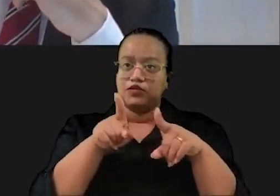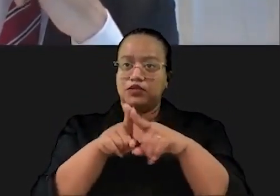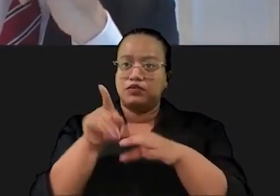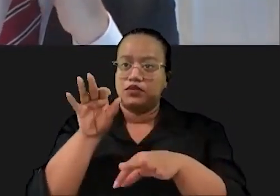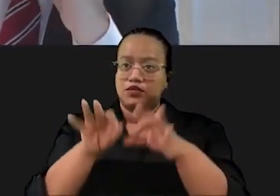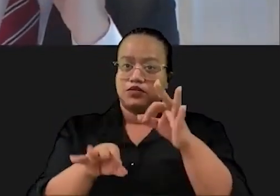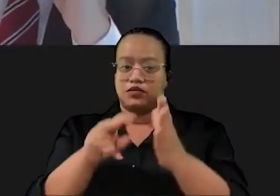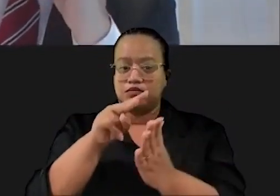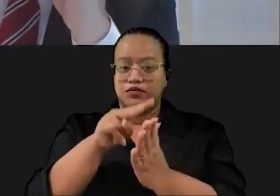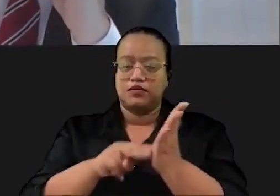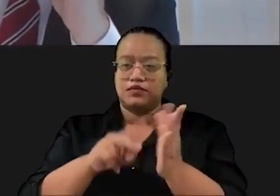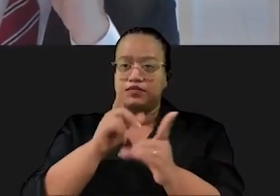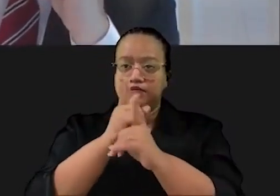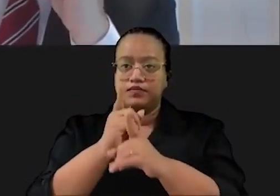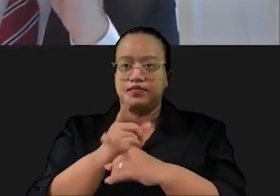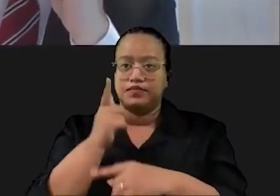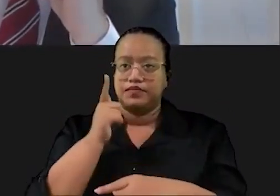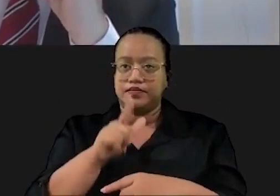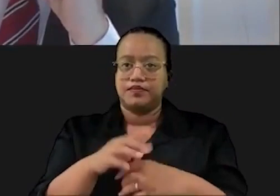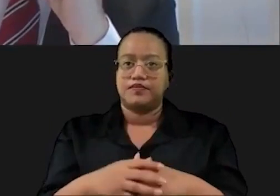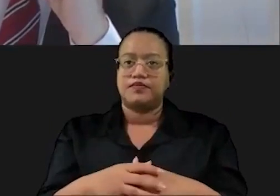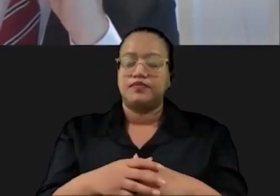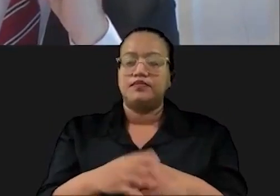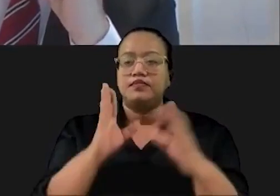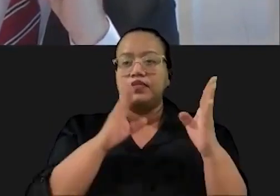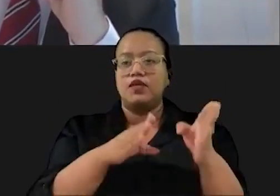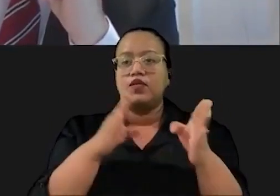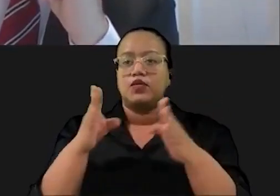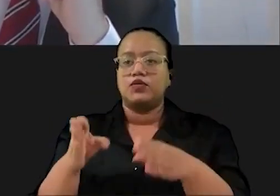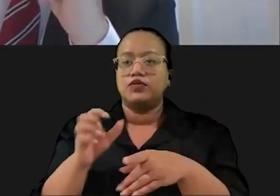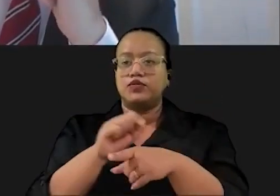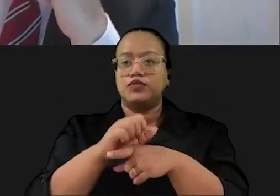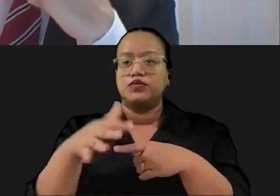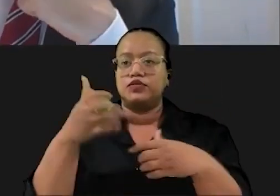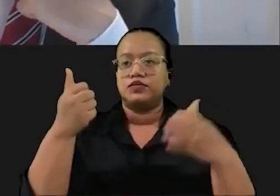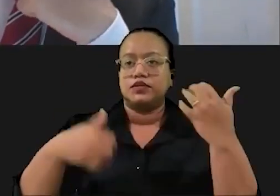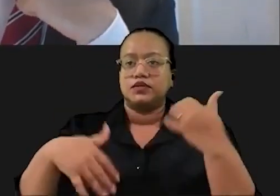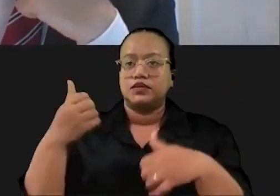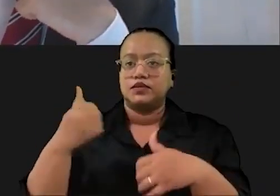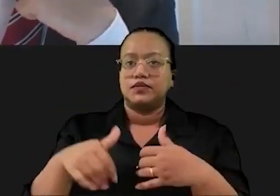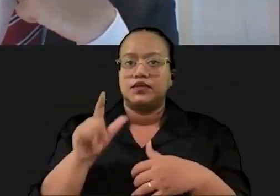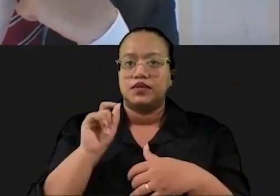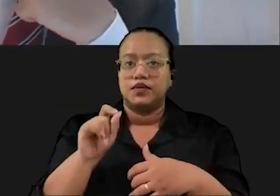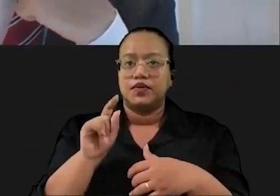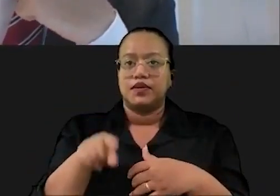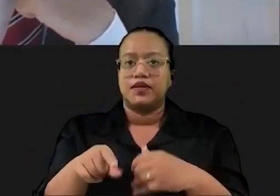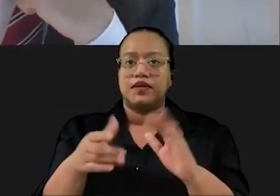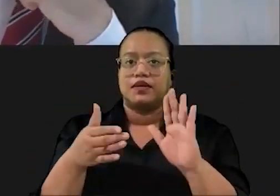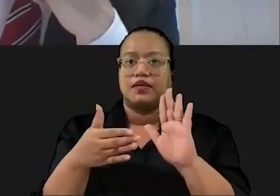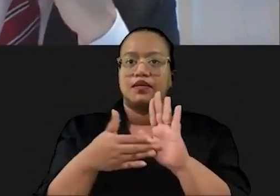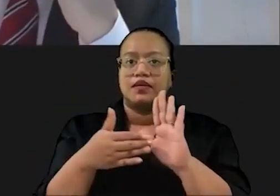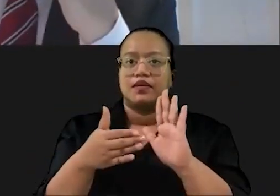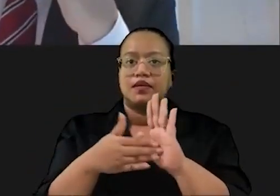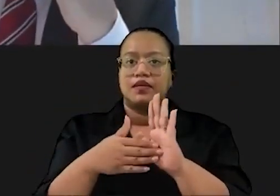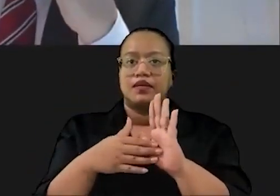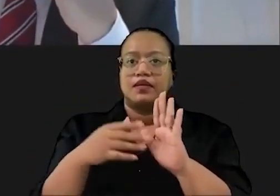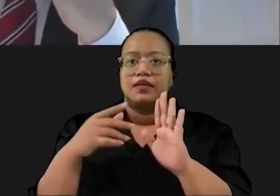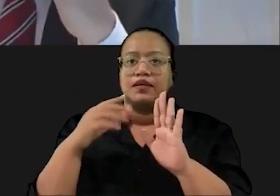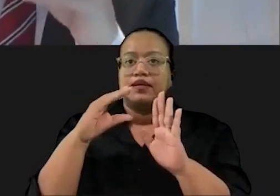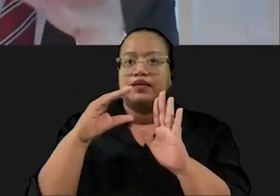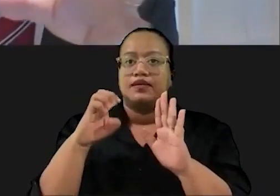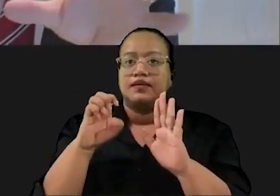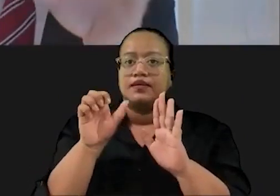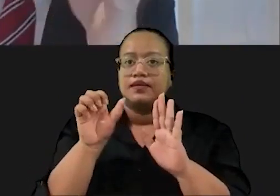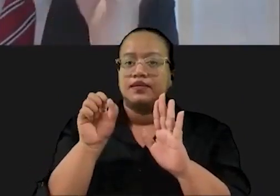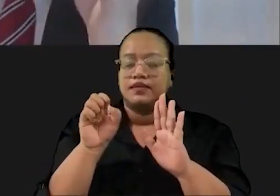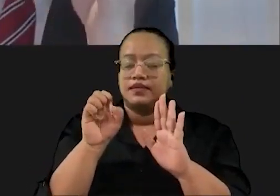tenho para mencionar, né, é a pauta CEF, danos materiais e morais. Ela surgiu também em São Paulo, em 2014,